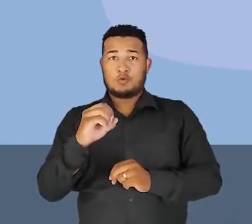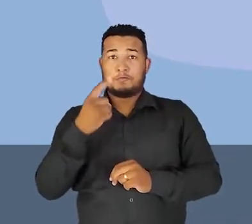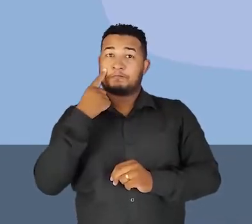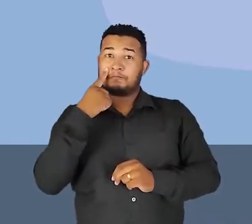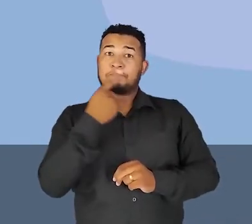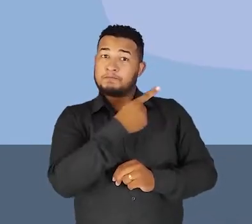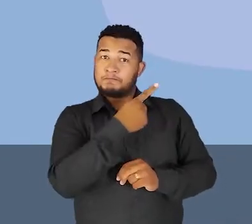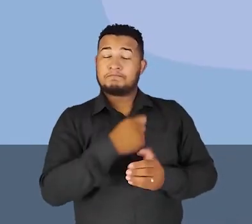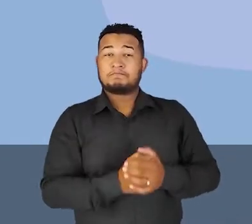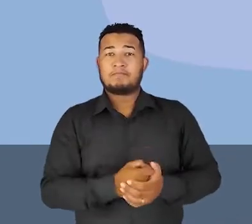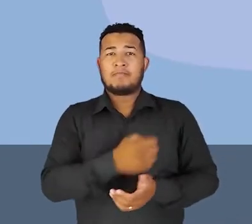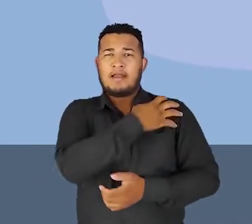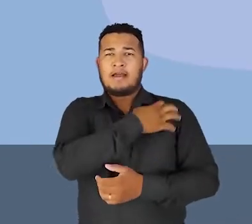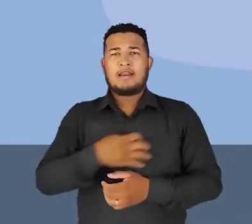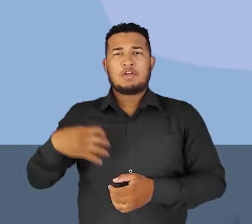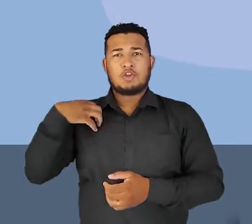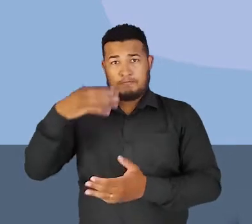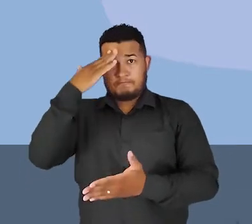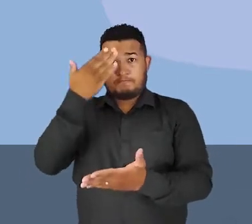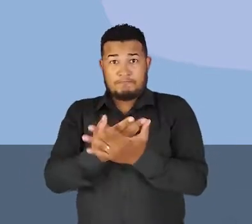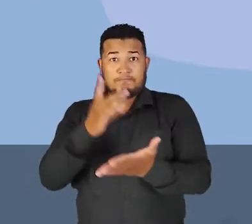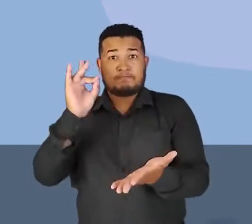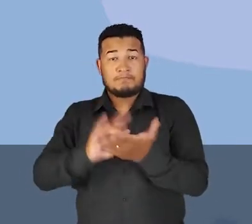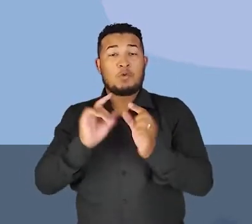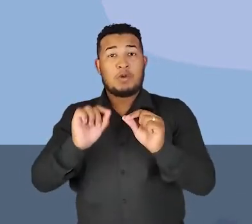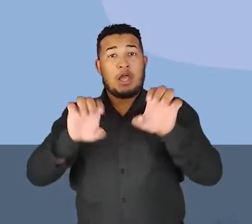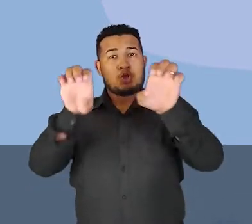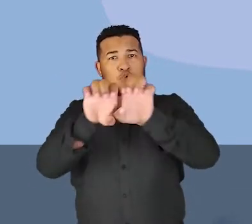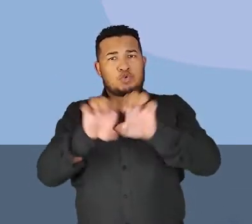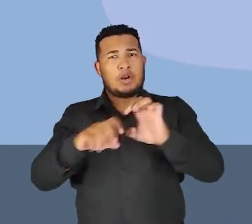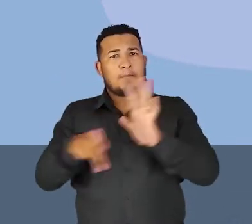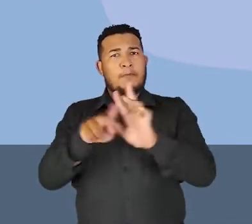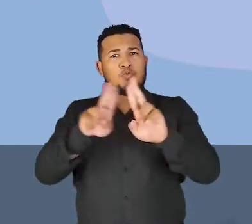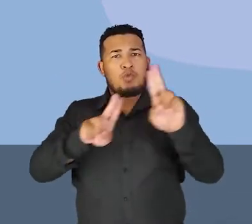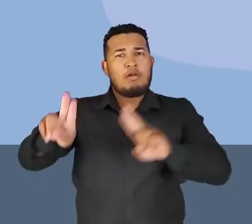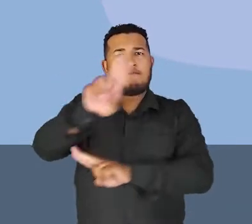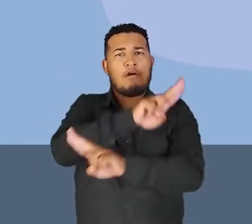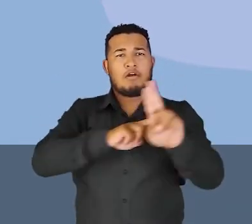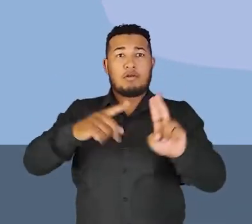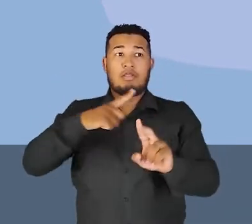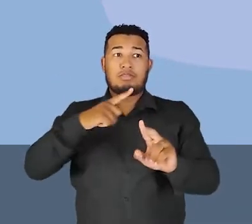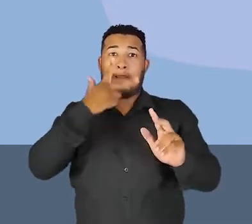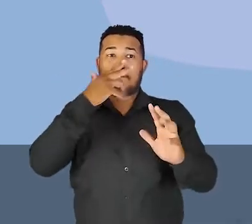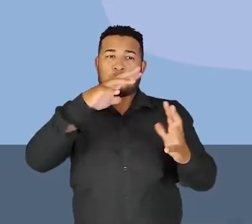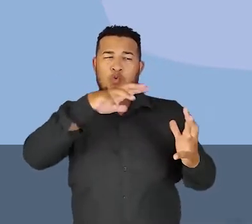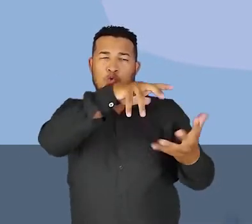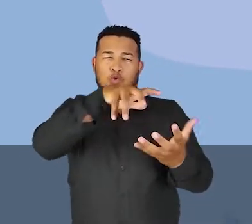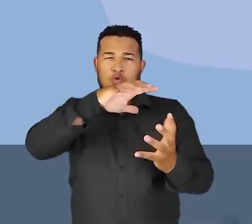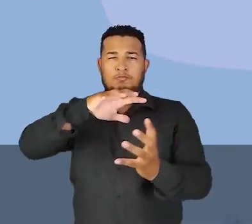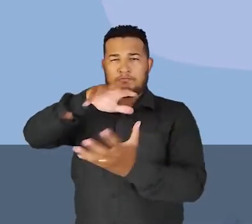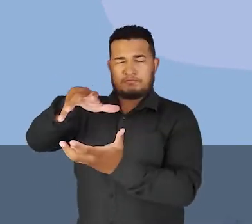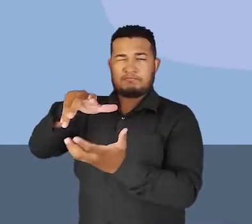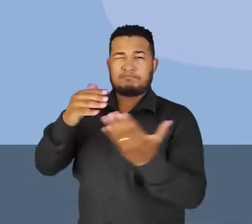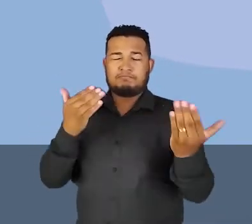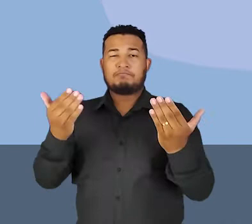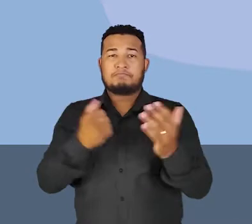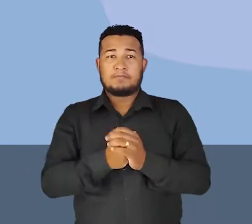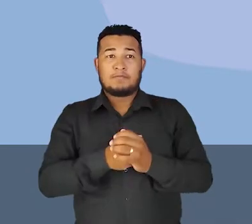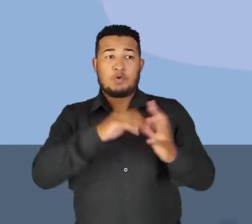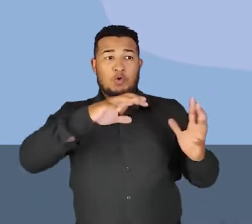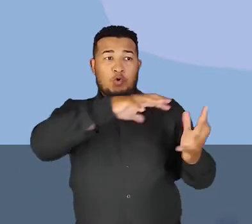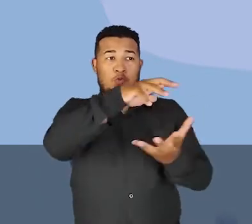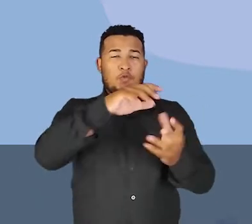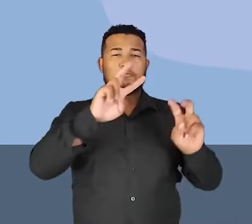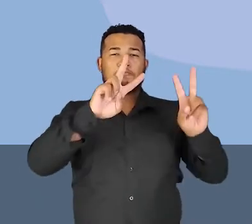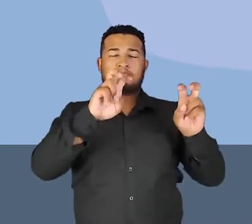Aristóteles acreditava que a estrutura do universo era composta por dois mundos, um mundo sublunar e um